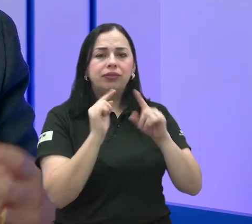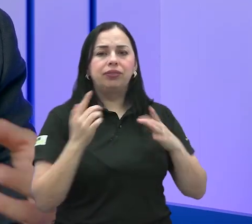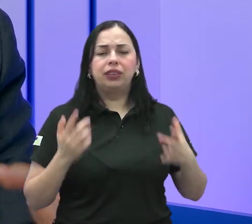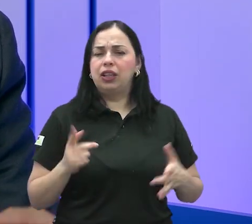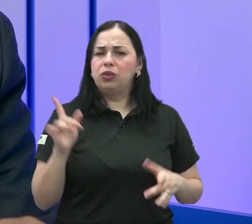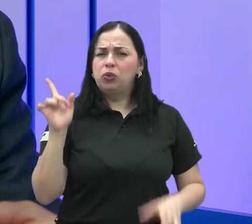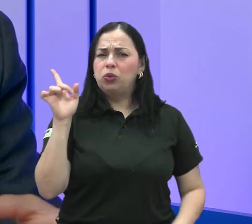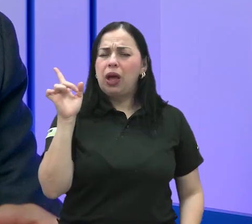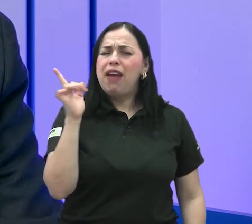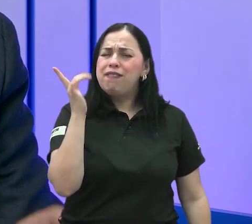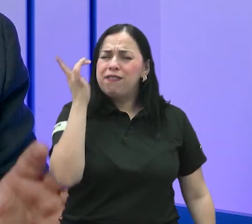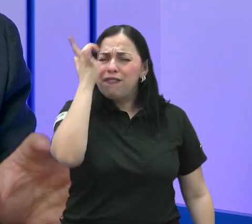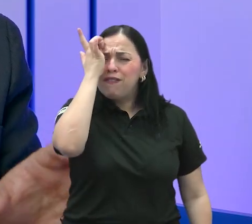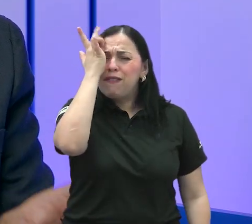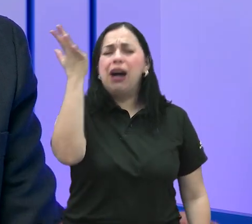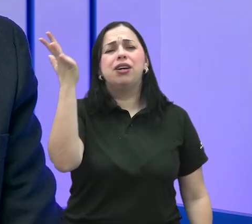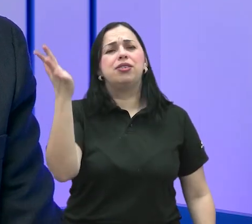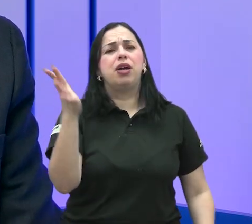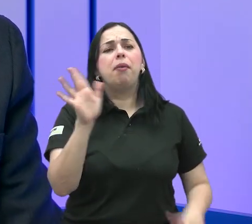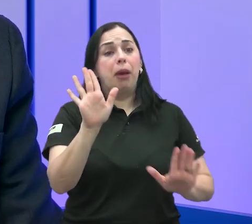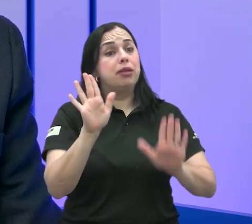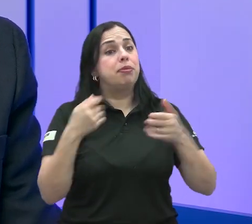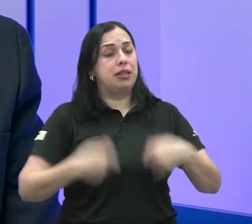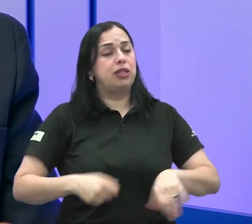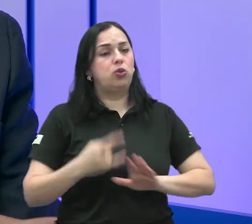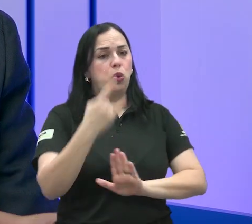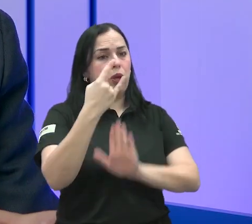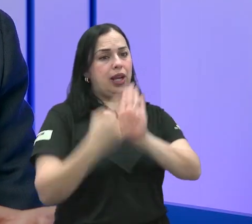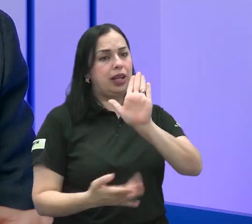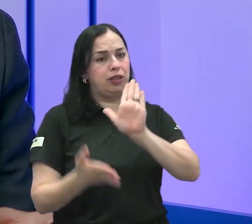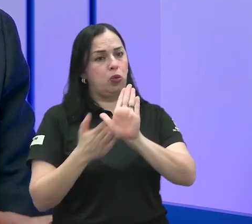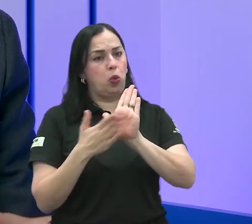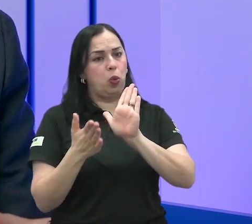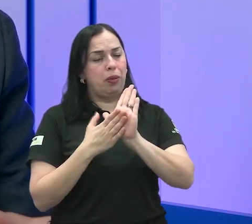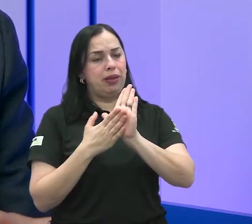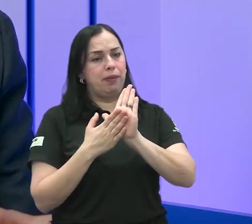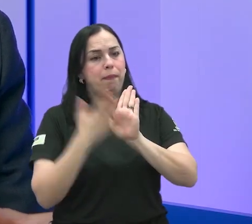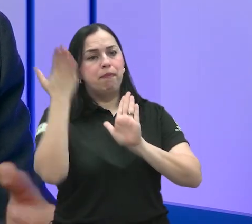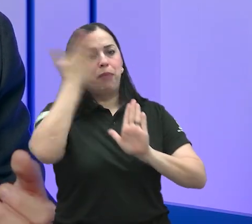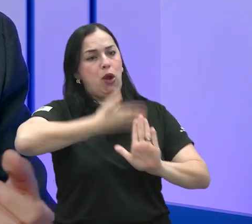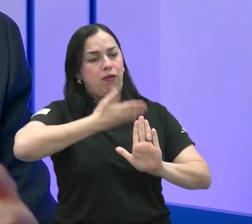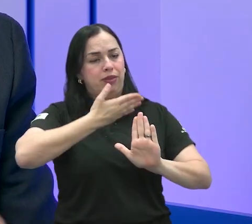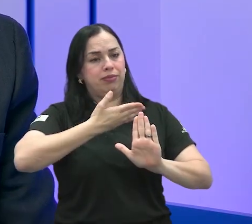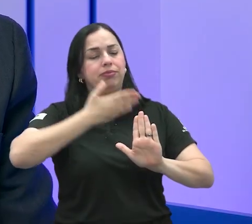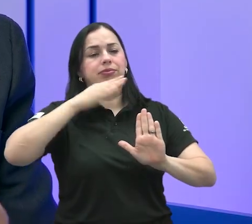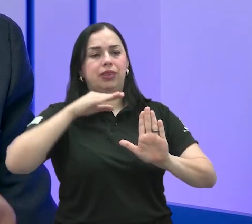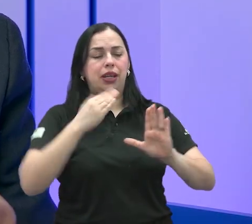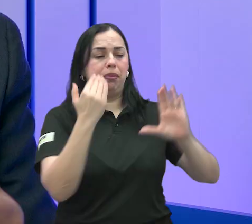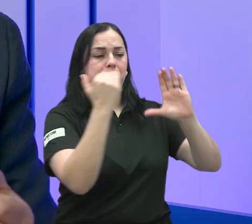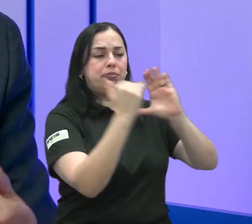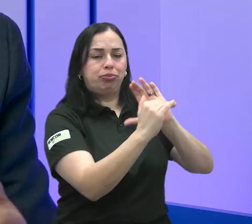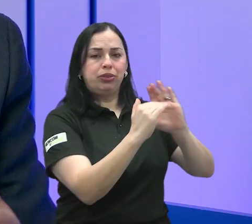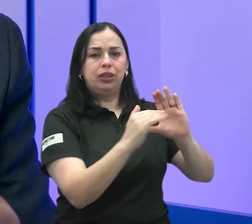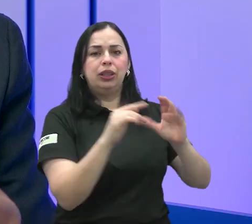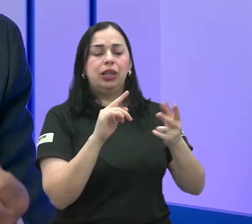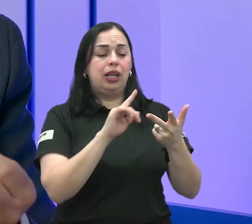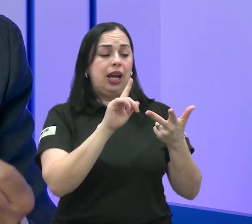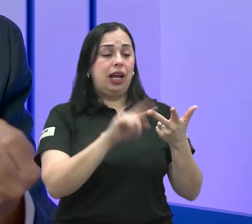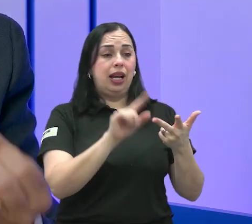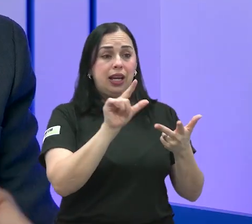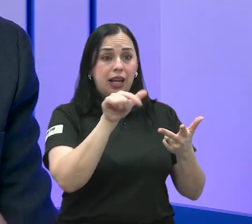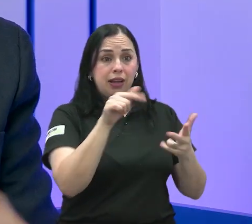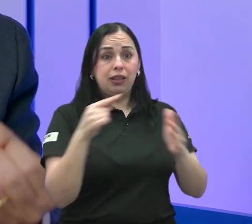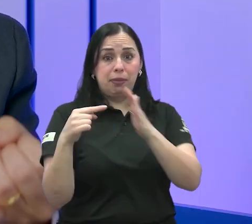muito difícil de se fazer, precisa só ter tudo documentado. E aí, a partir dessas denúncias, esses agentes de fiscalização, eles